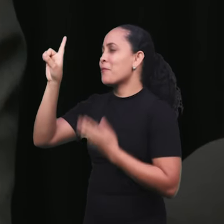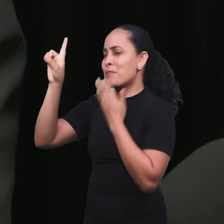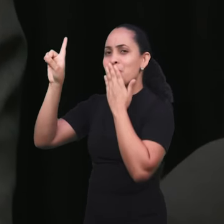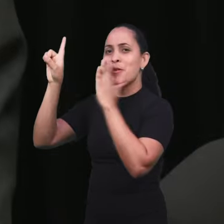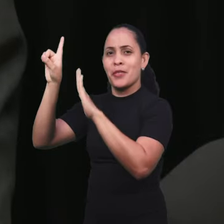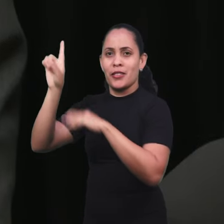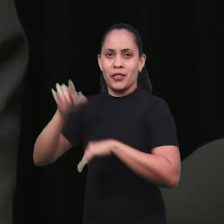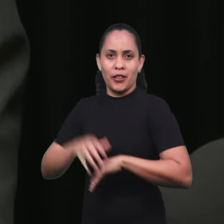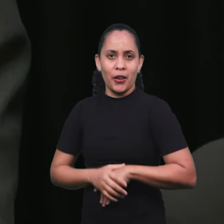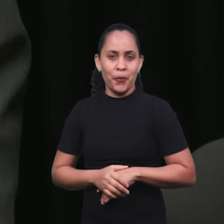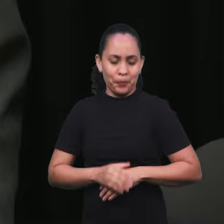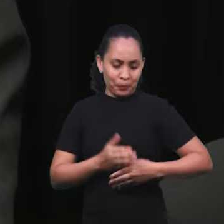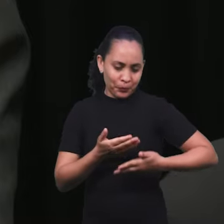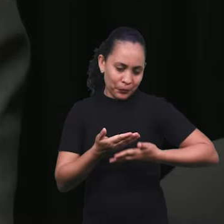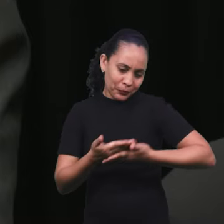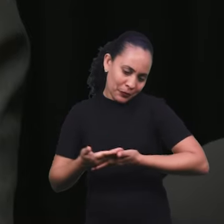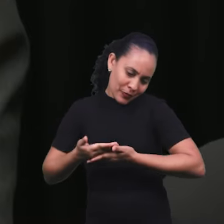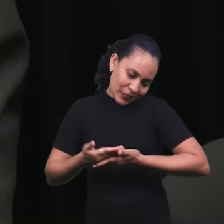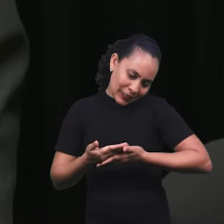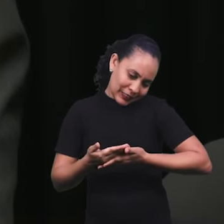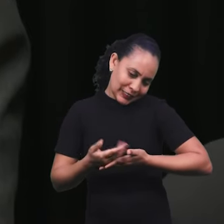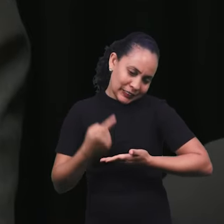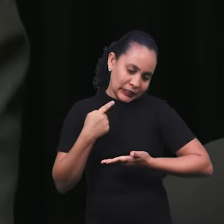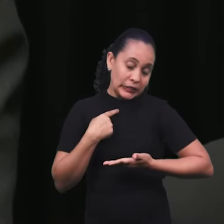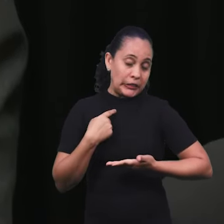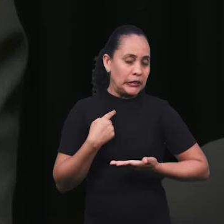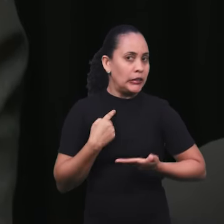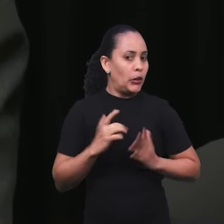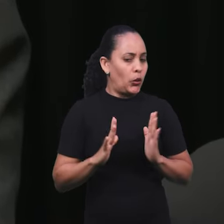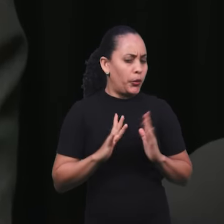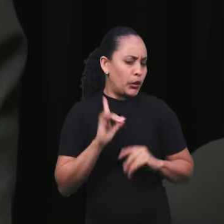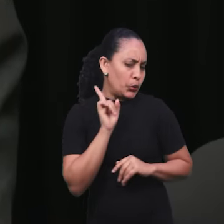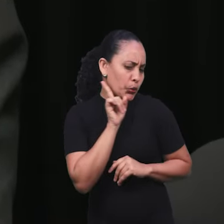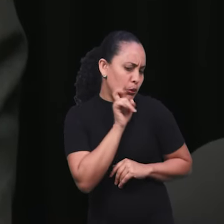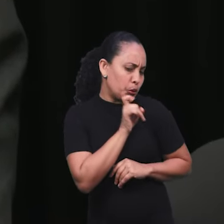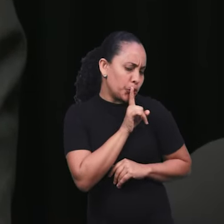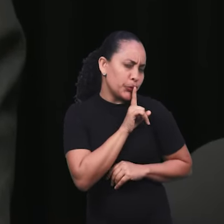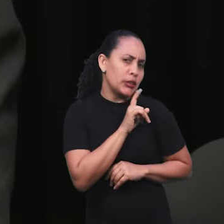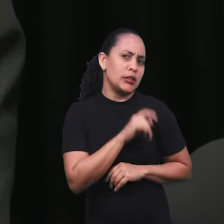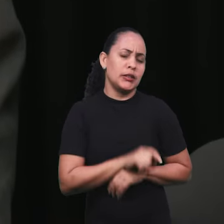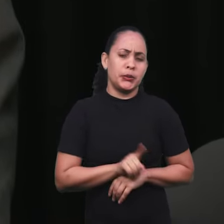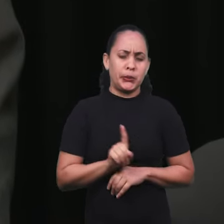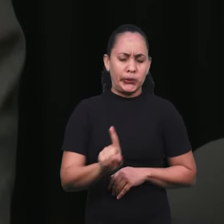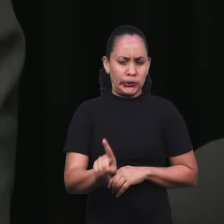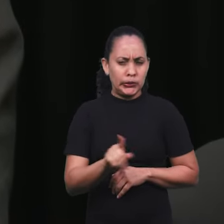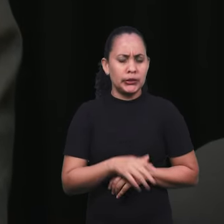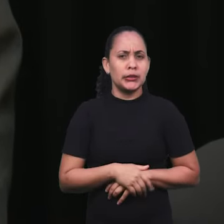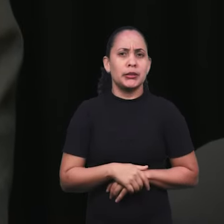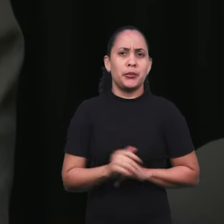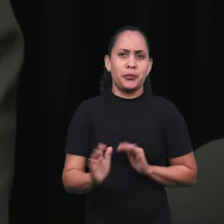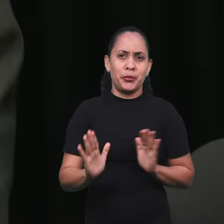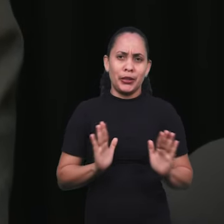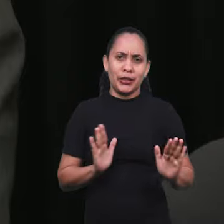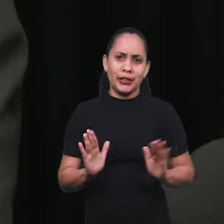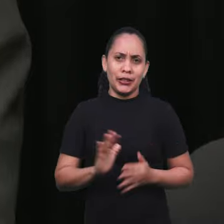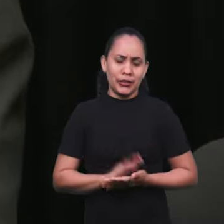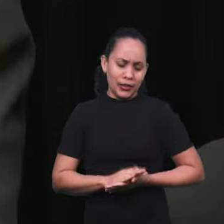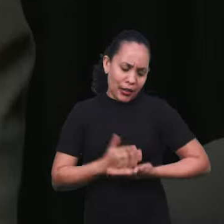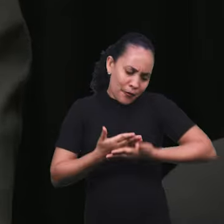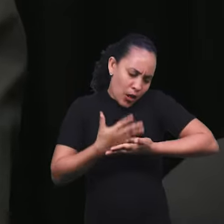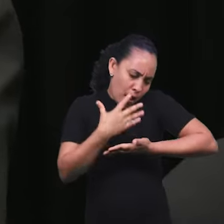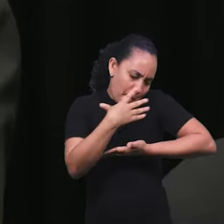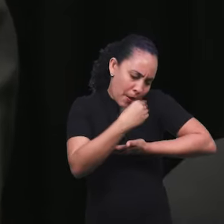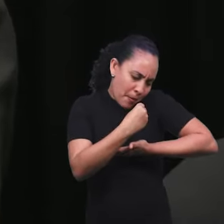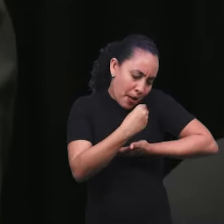nova, desmamada. Então deve ter sido uma situação muito dura para ela, entregar uma